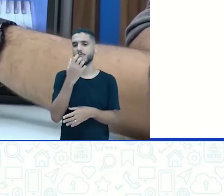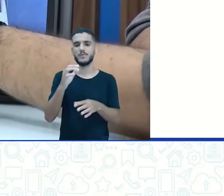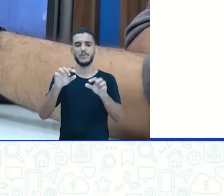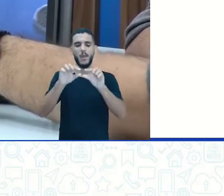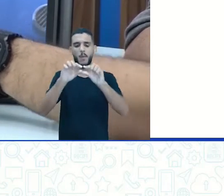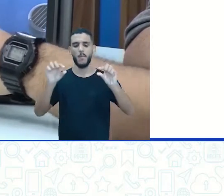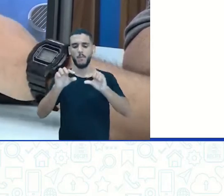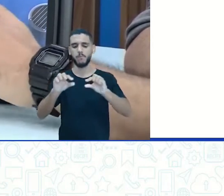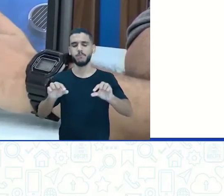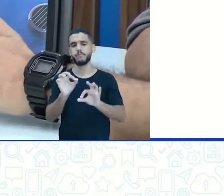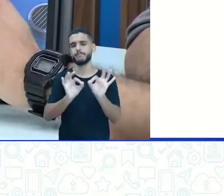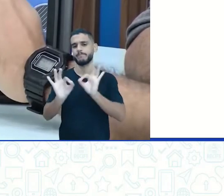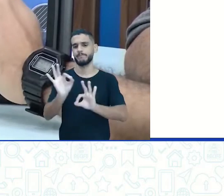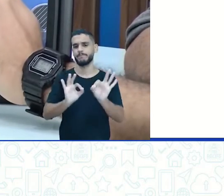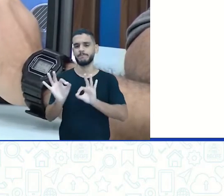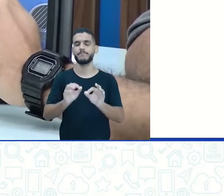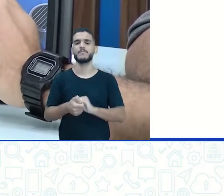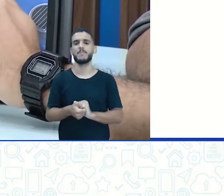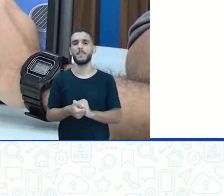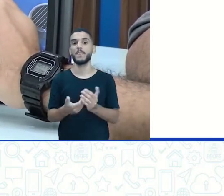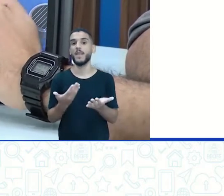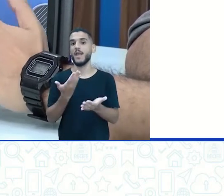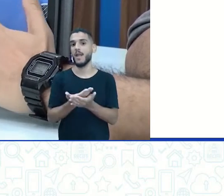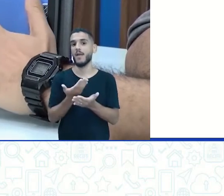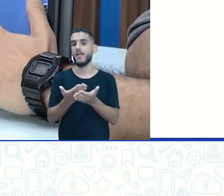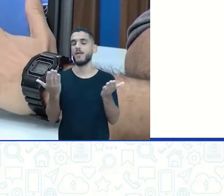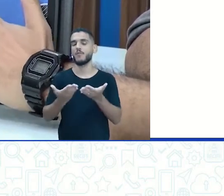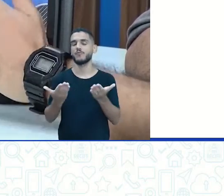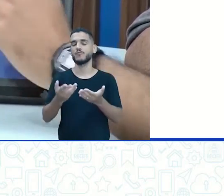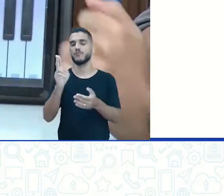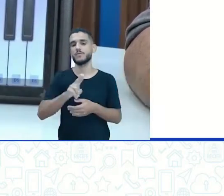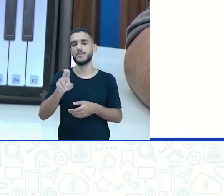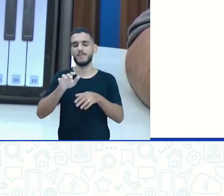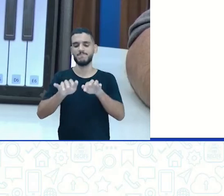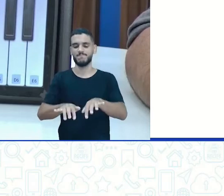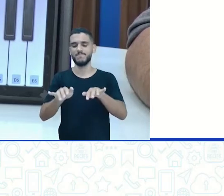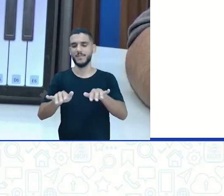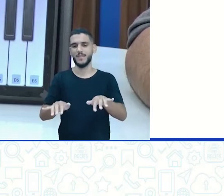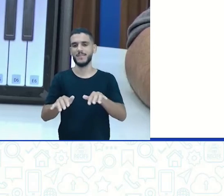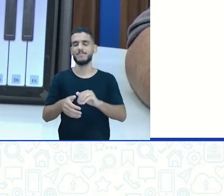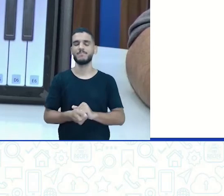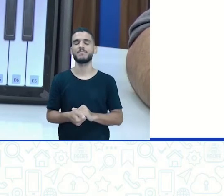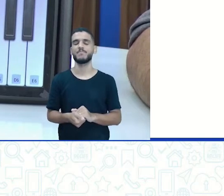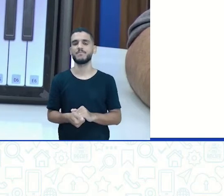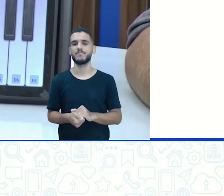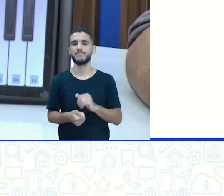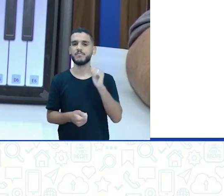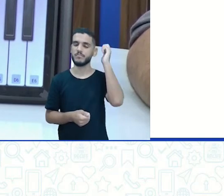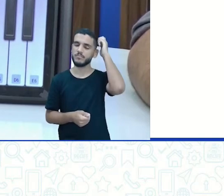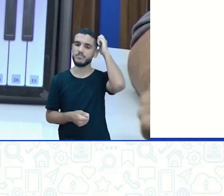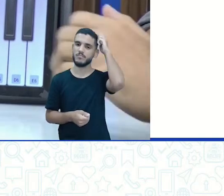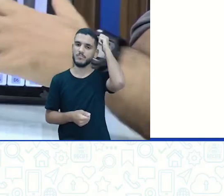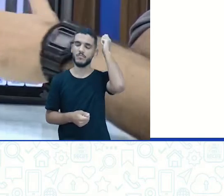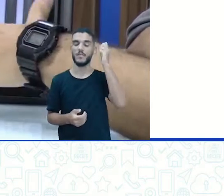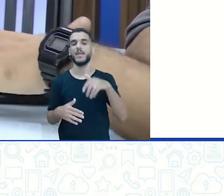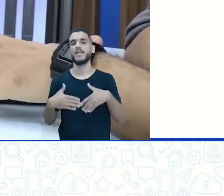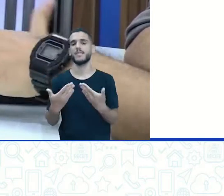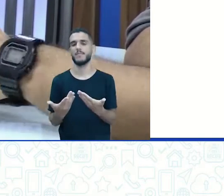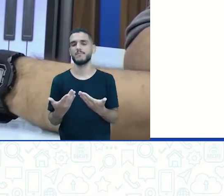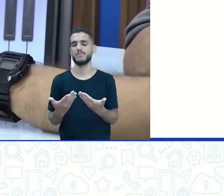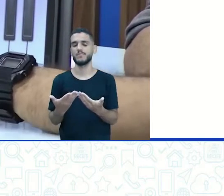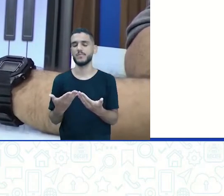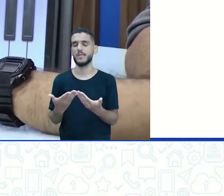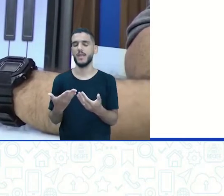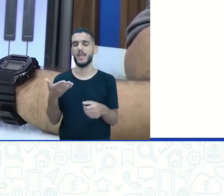Mas para essa aula, a gente vai utilizar o teclado, tá certo? Assim que a gente entra no teclado, vocês estão vendo,